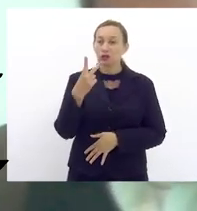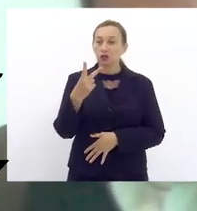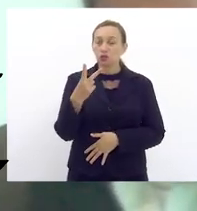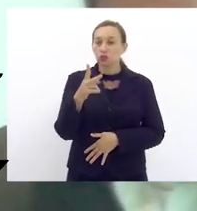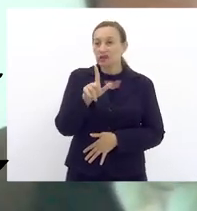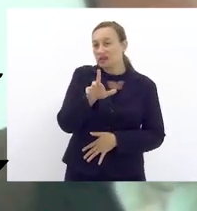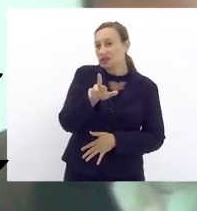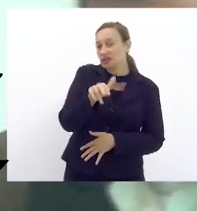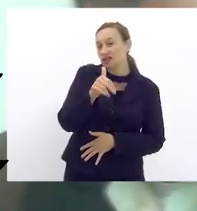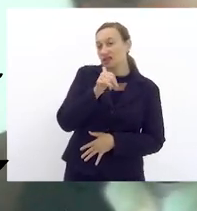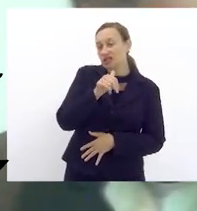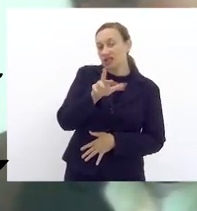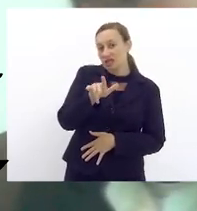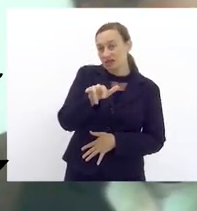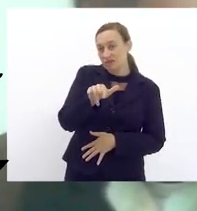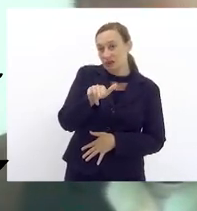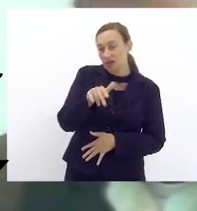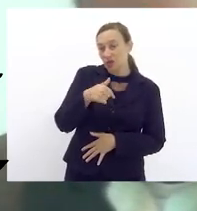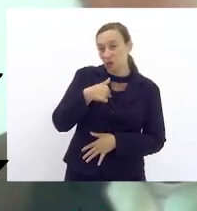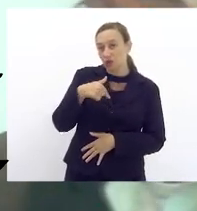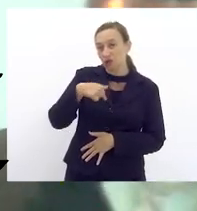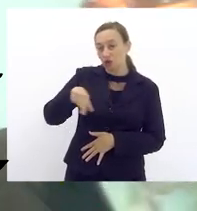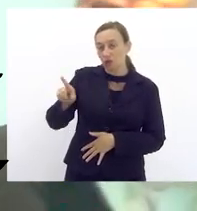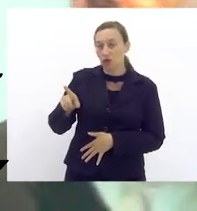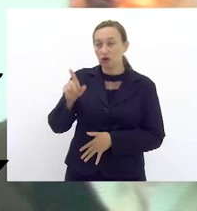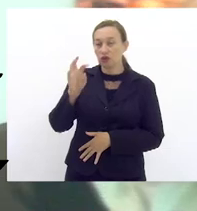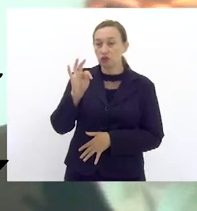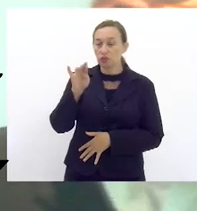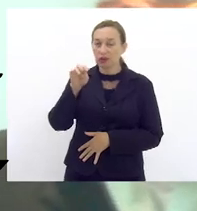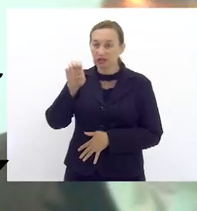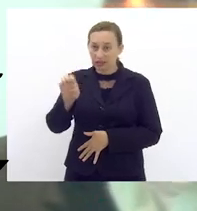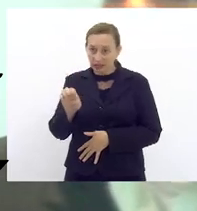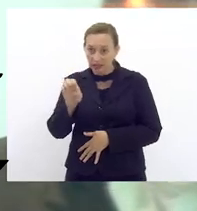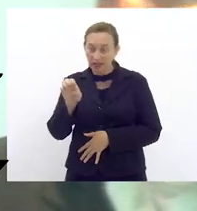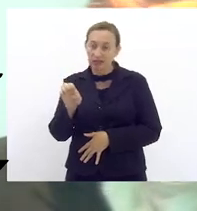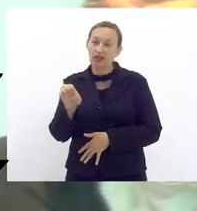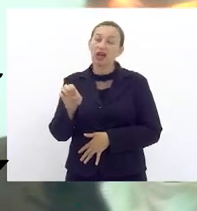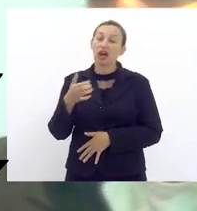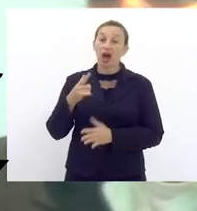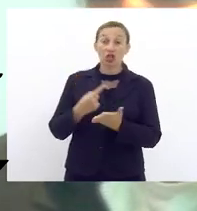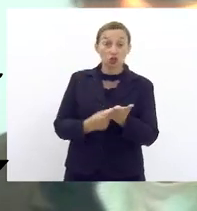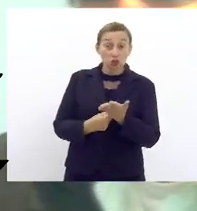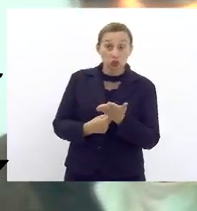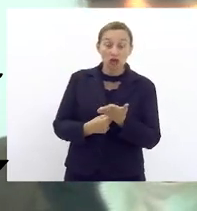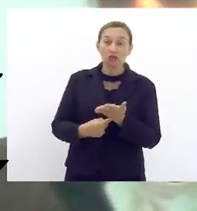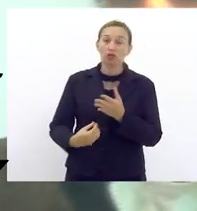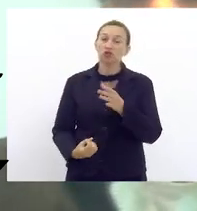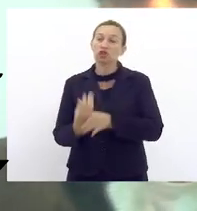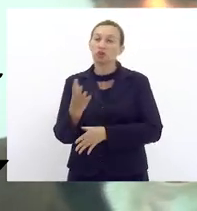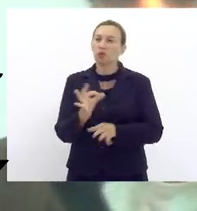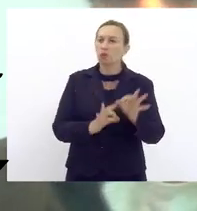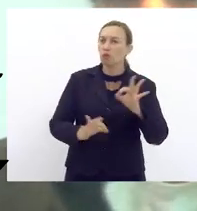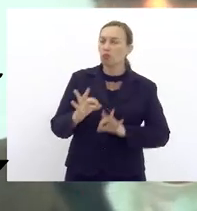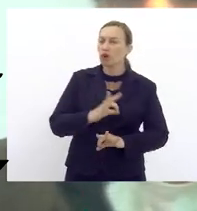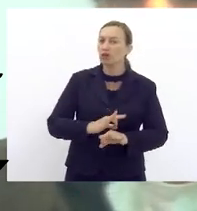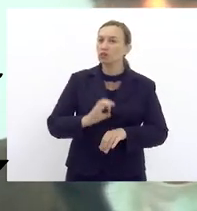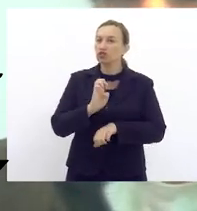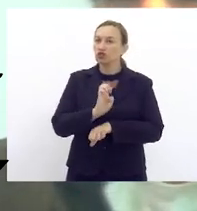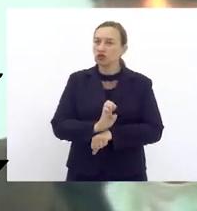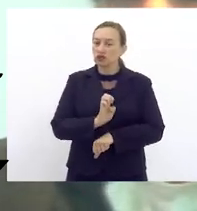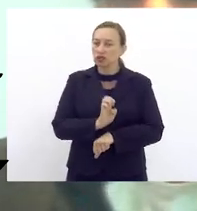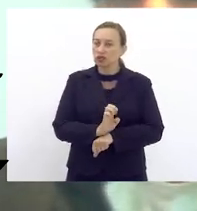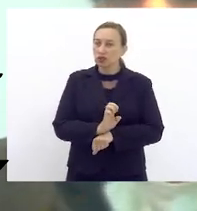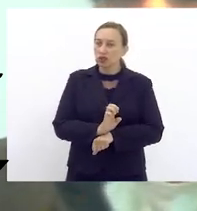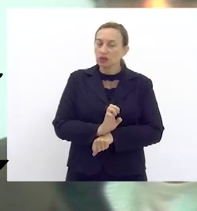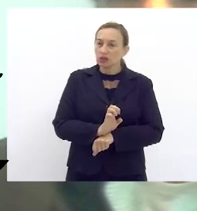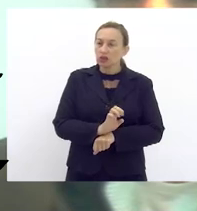irmãs que quando eu fui superintendente me ajudar muito porque Nós criamos o plano estadual de